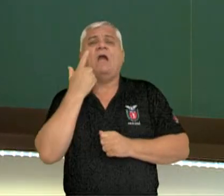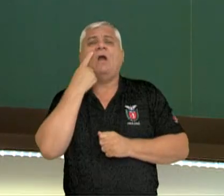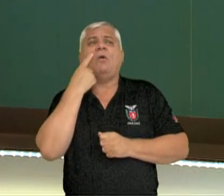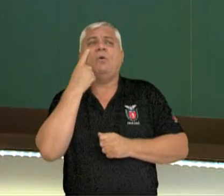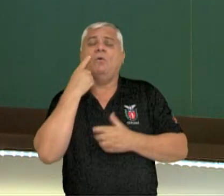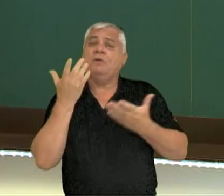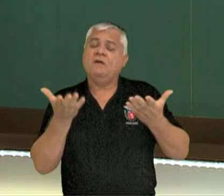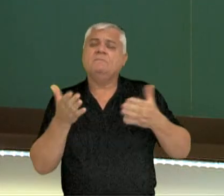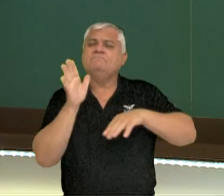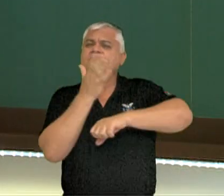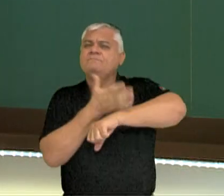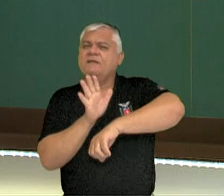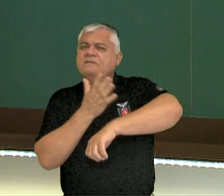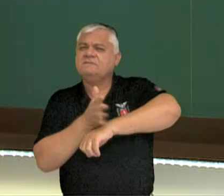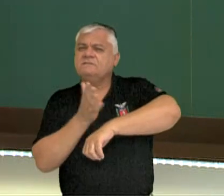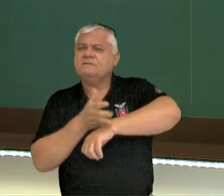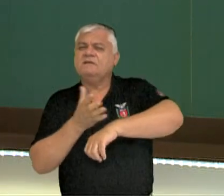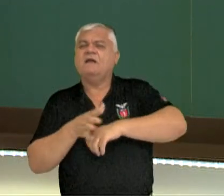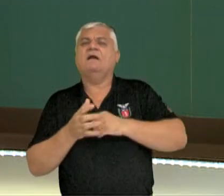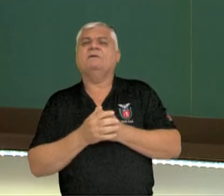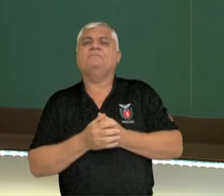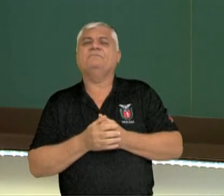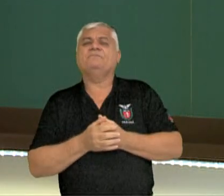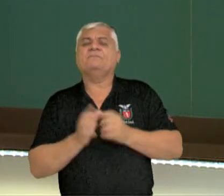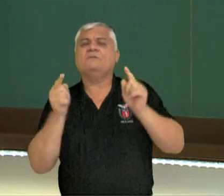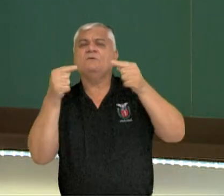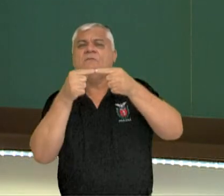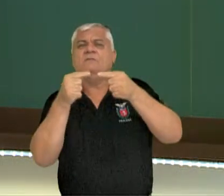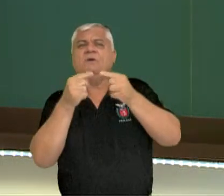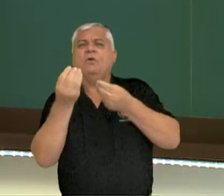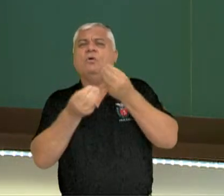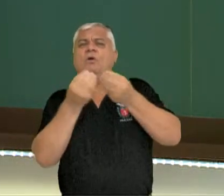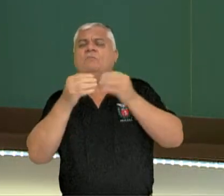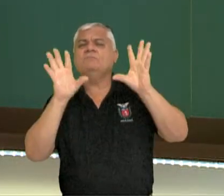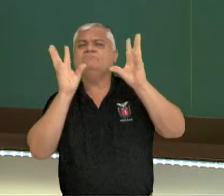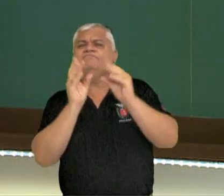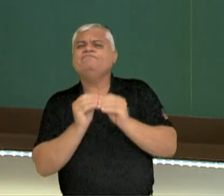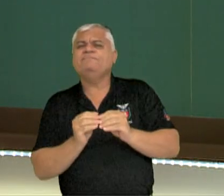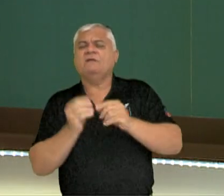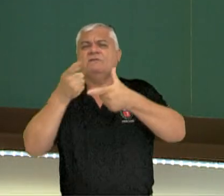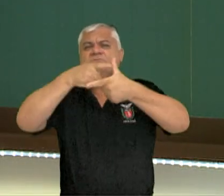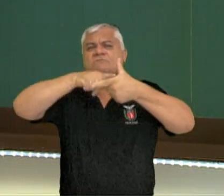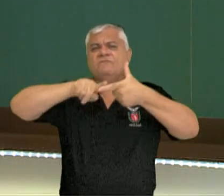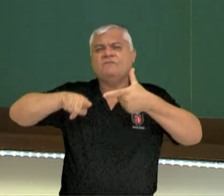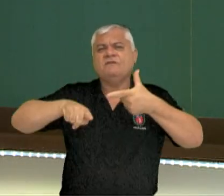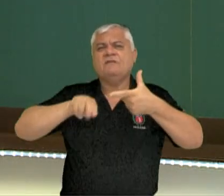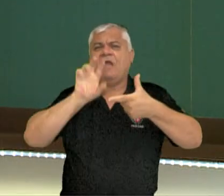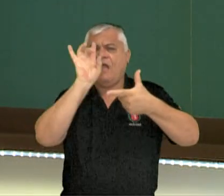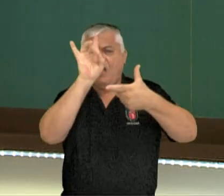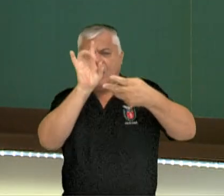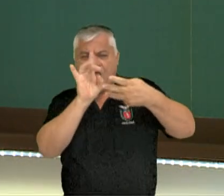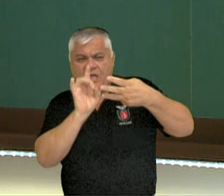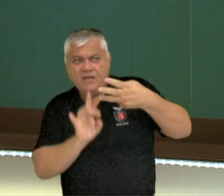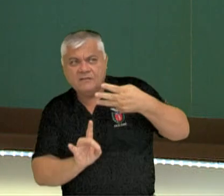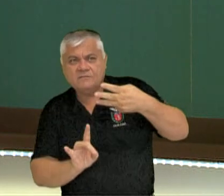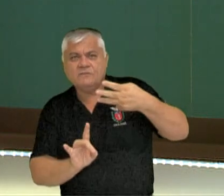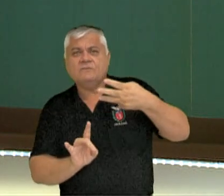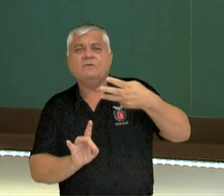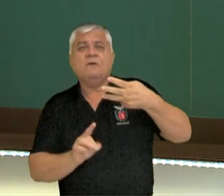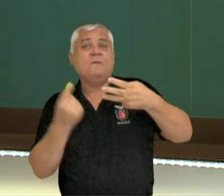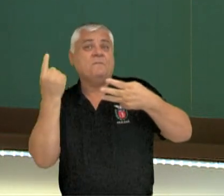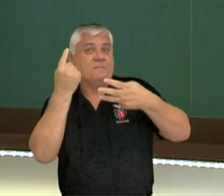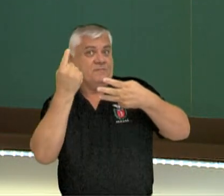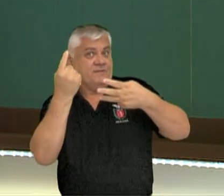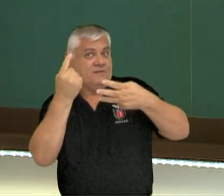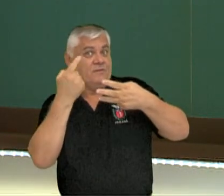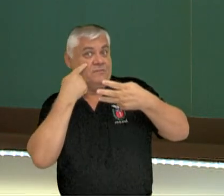claro, vamos praticar tudo isso que eu acabei de falar, fazendo a redução de cada um desses ângulos ao primeiro quadrante.